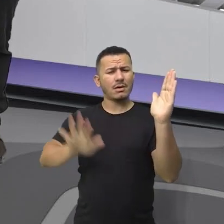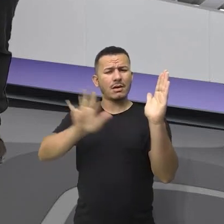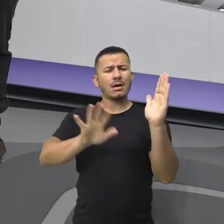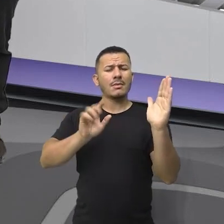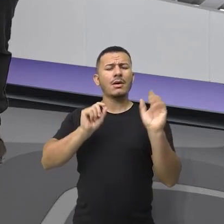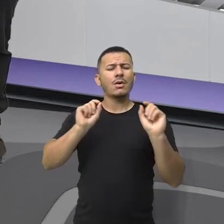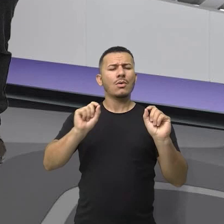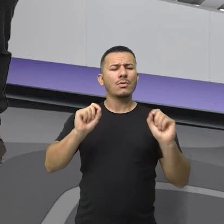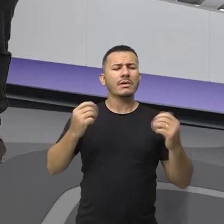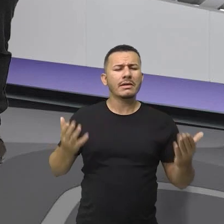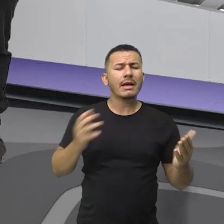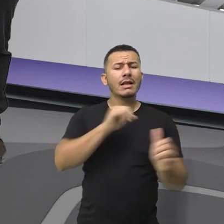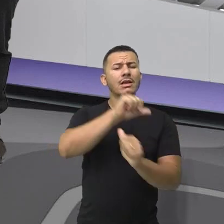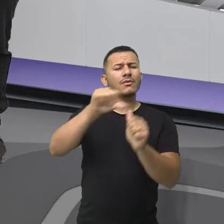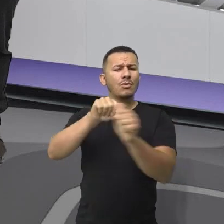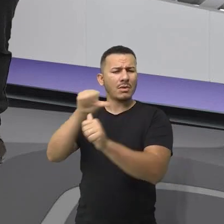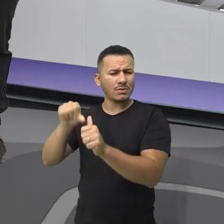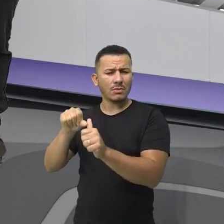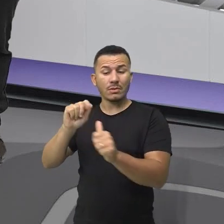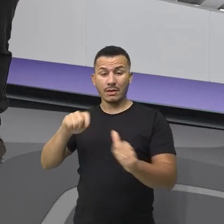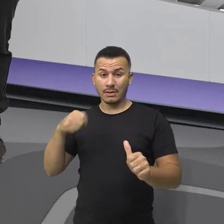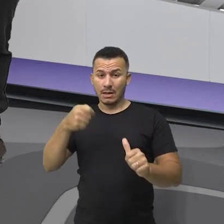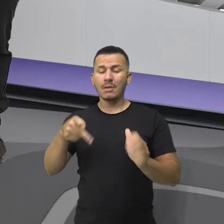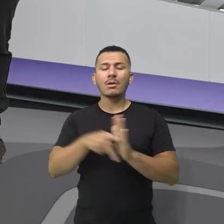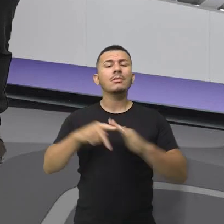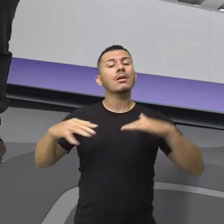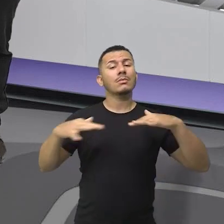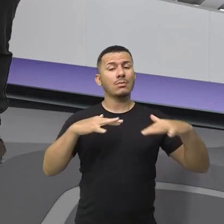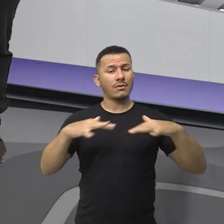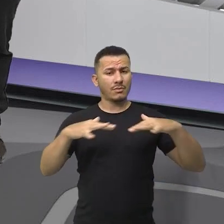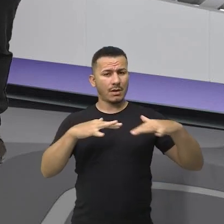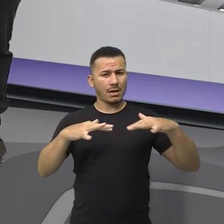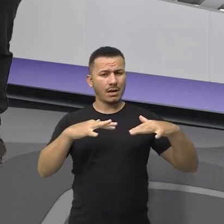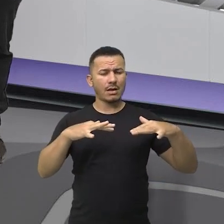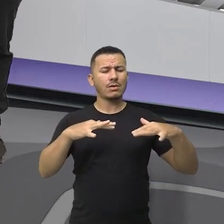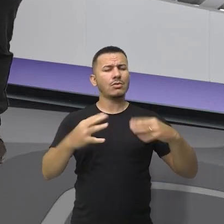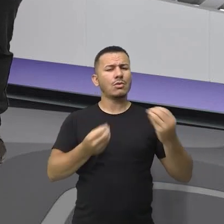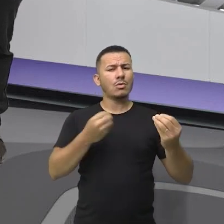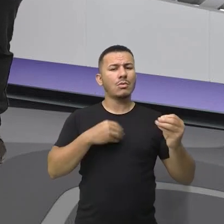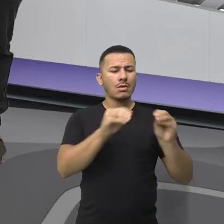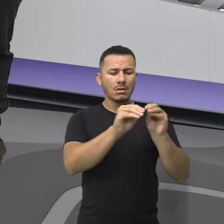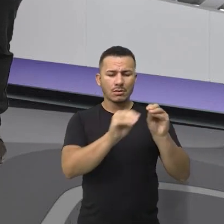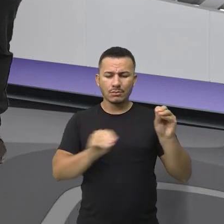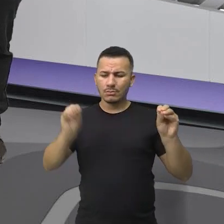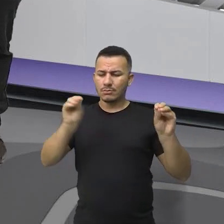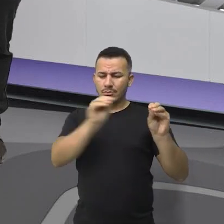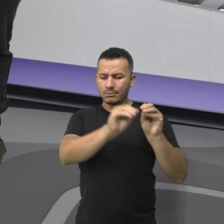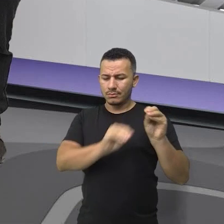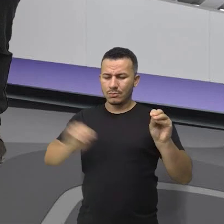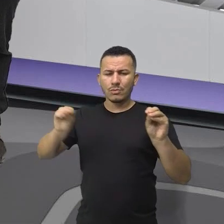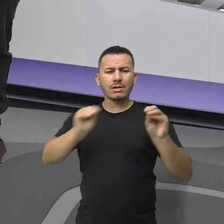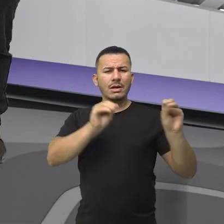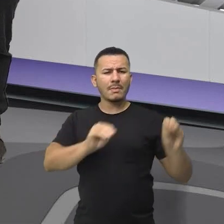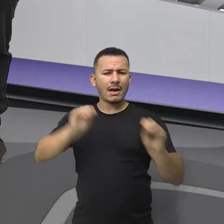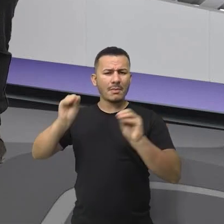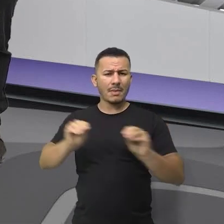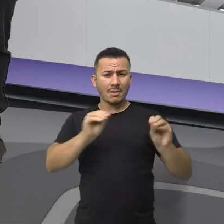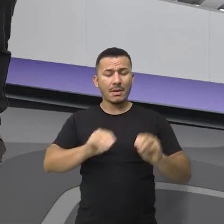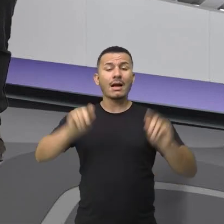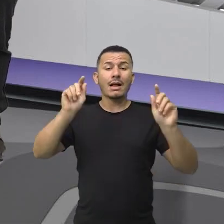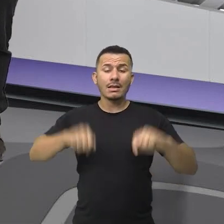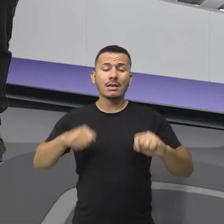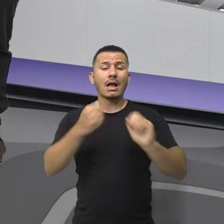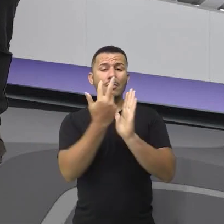transformações geométricas? São movimentos, observa bem, são movimentos ou mudanças que podemos fazer em uma